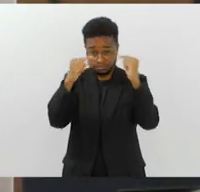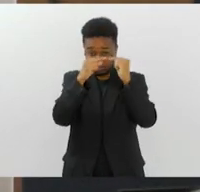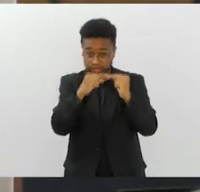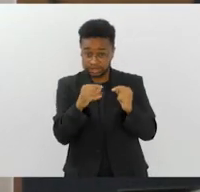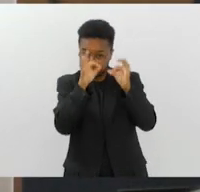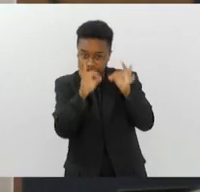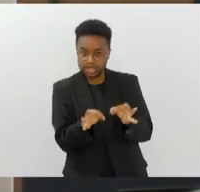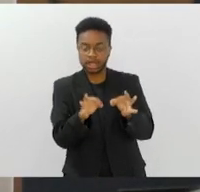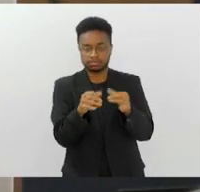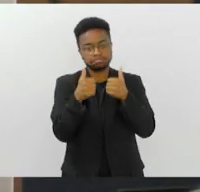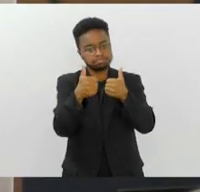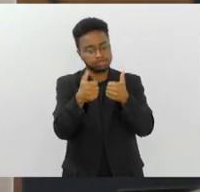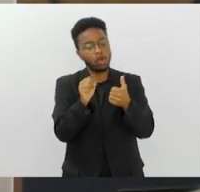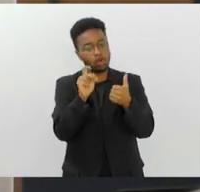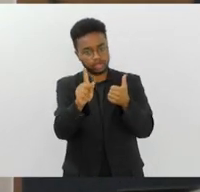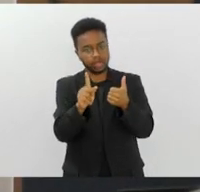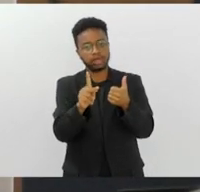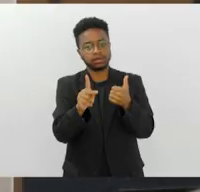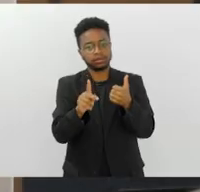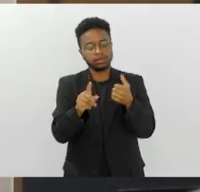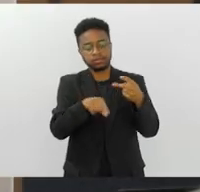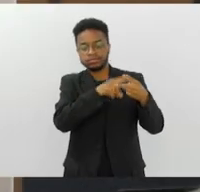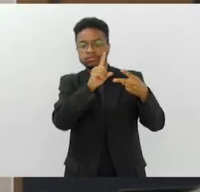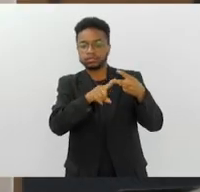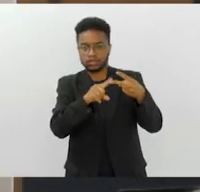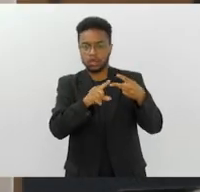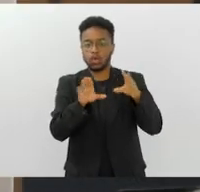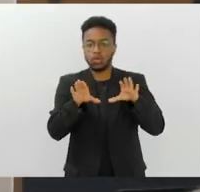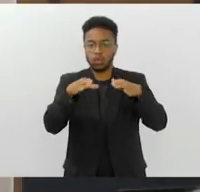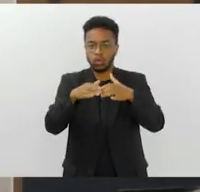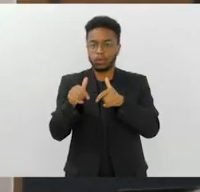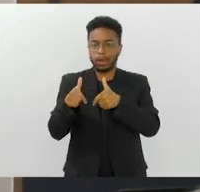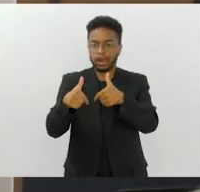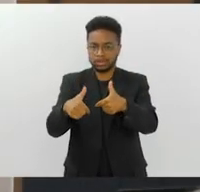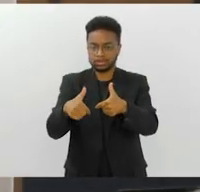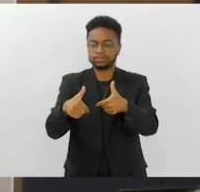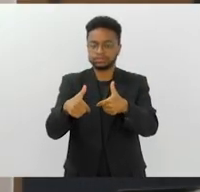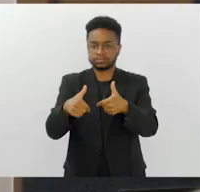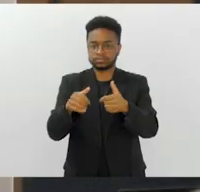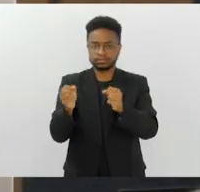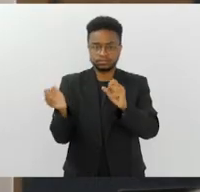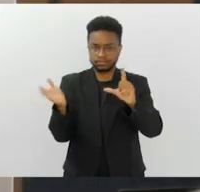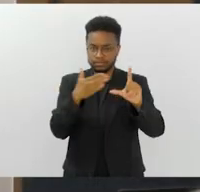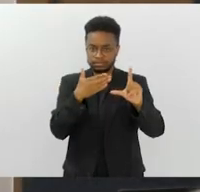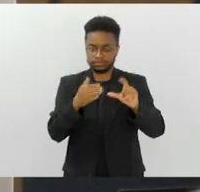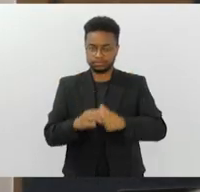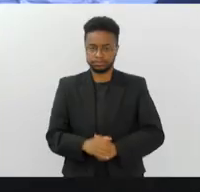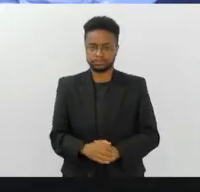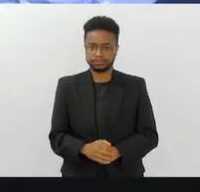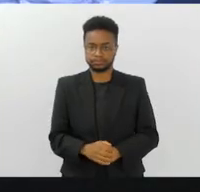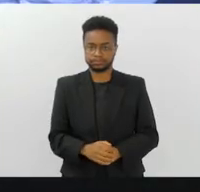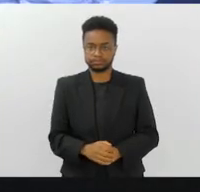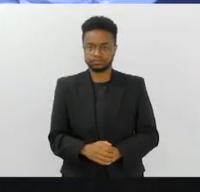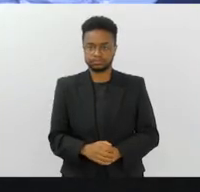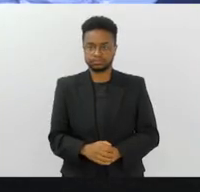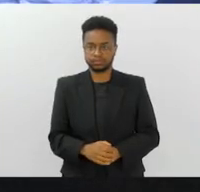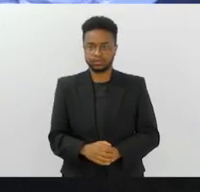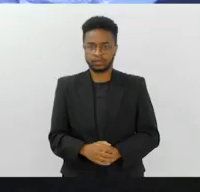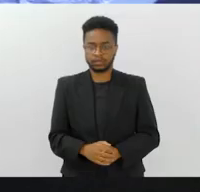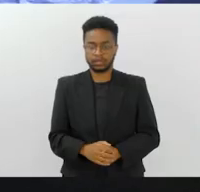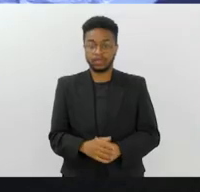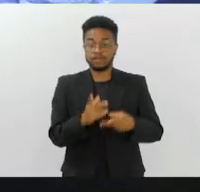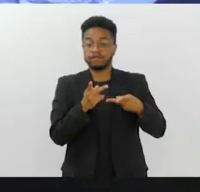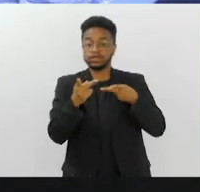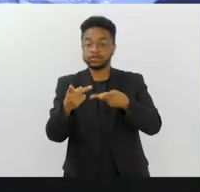tudo em conformidade Aí sim ele ele passa paraos agentes de Campo segundo filtro por favor a verificação